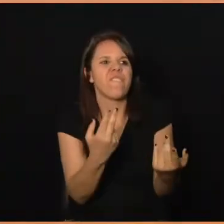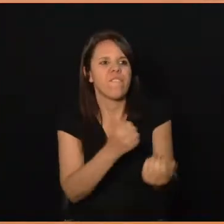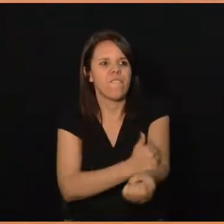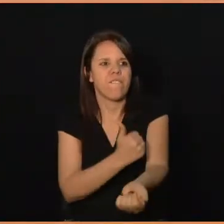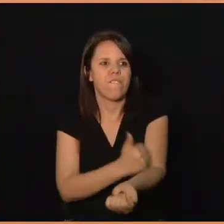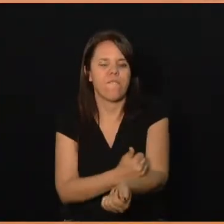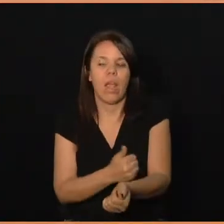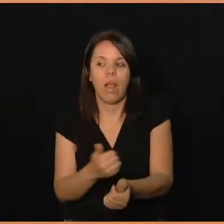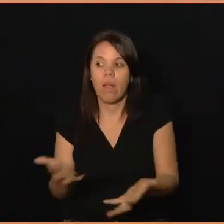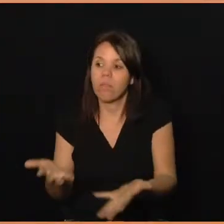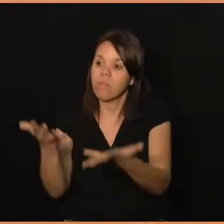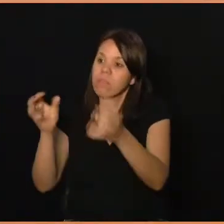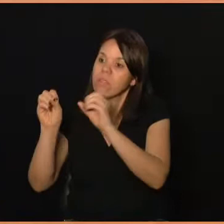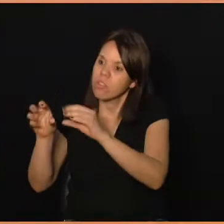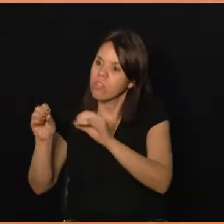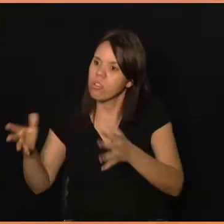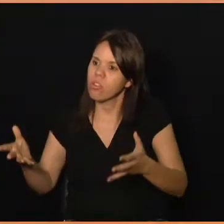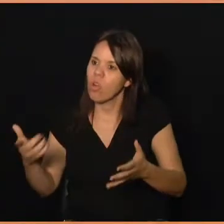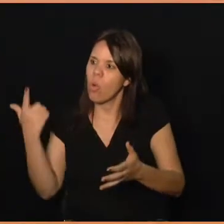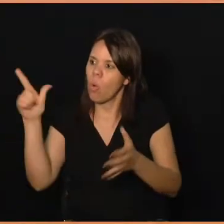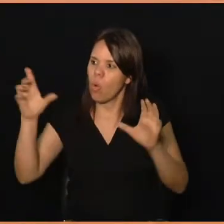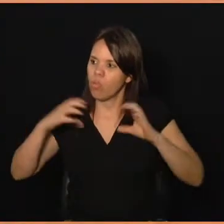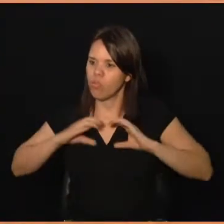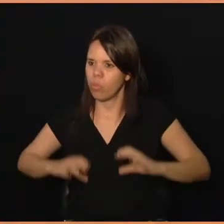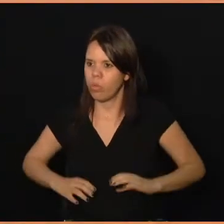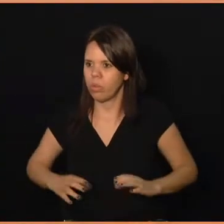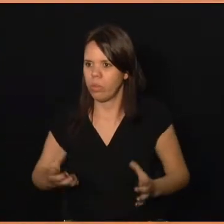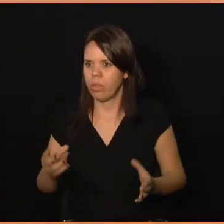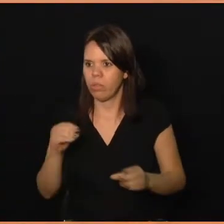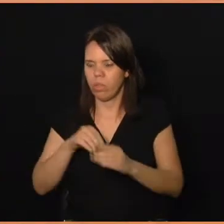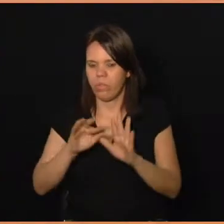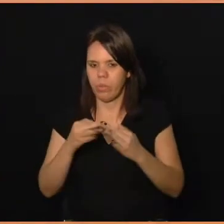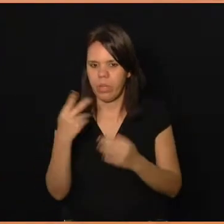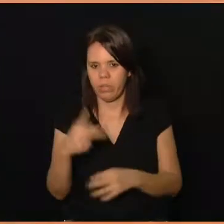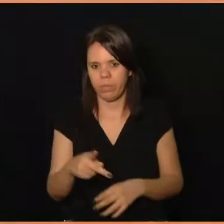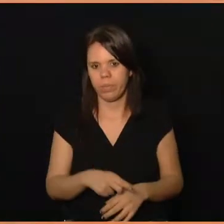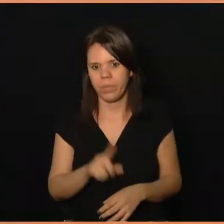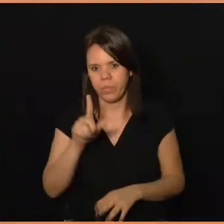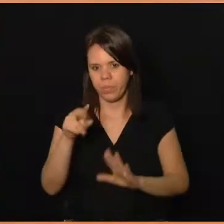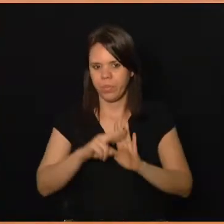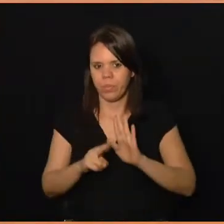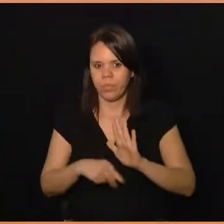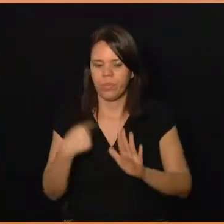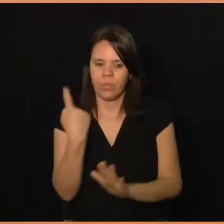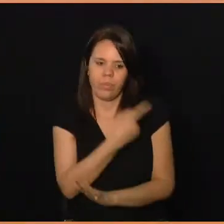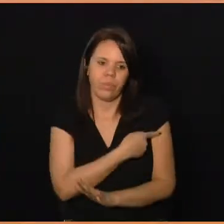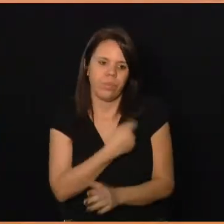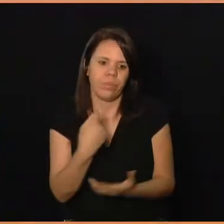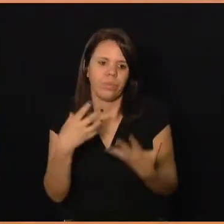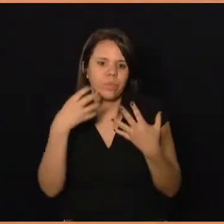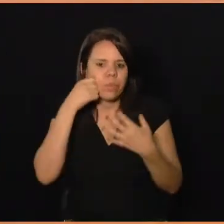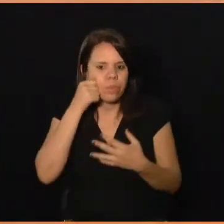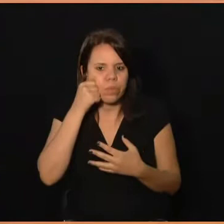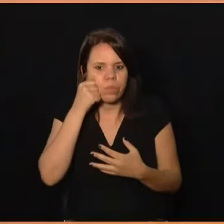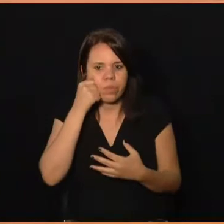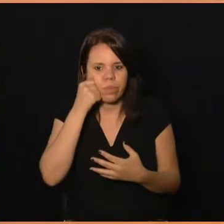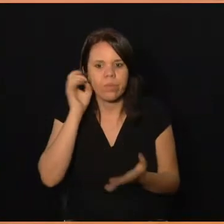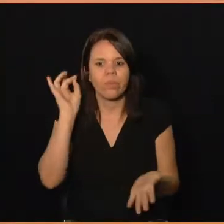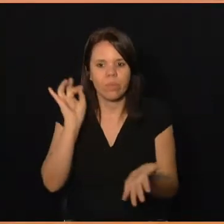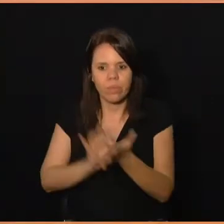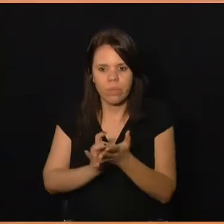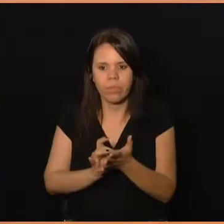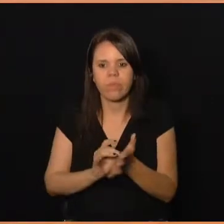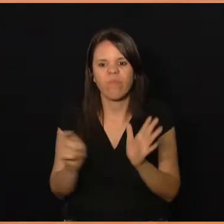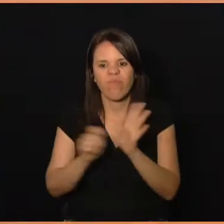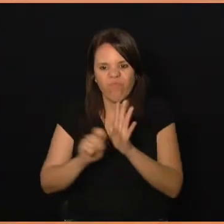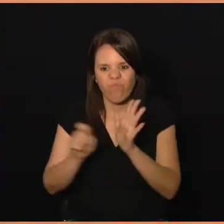de comportamento dentro da casa de vocês. Então, assim, são regras que nós precisamos adotar, porque realmente o tráfico adota